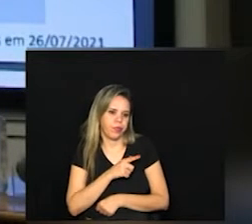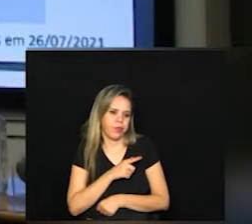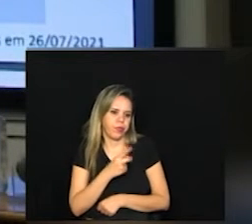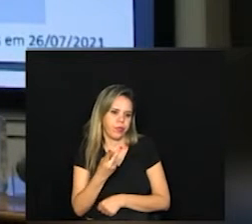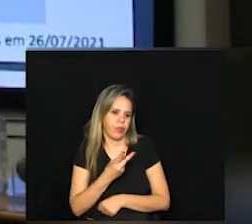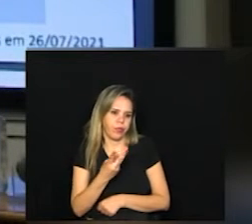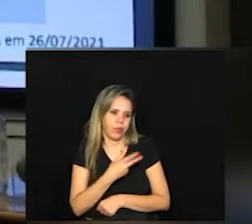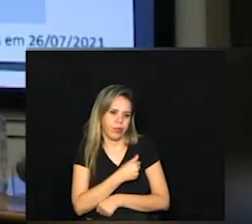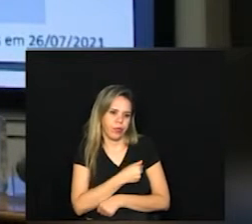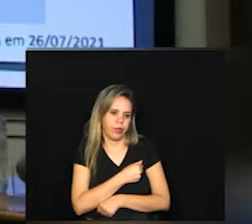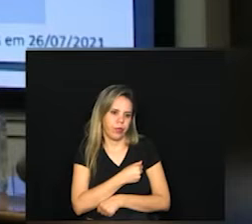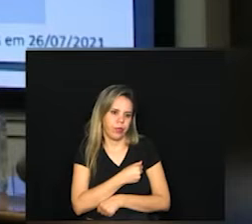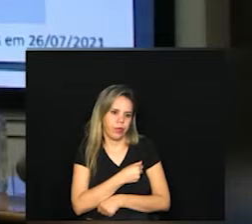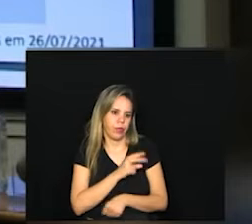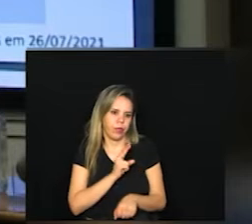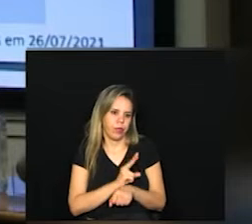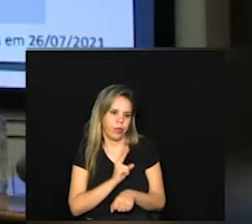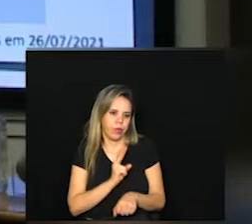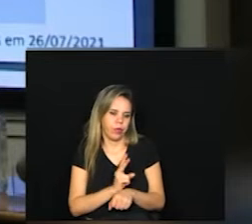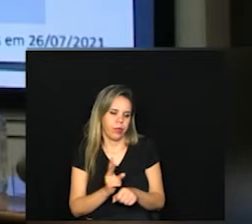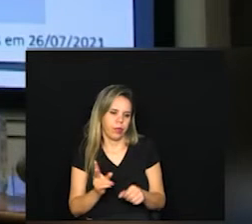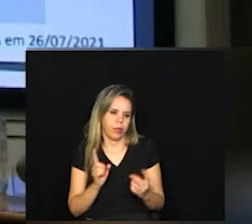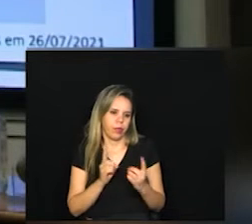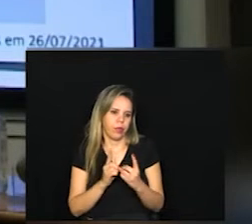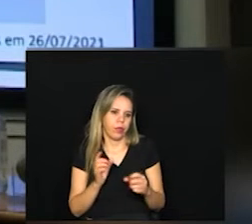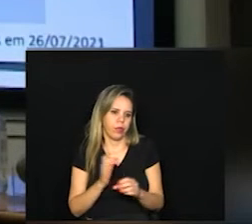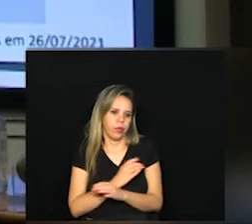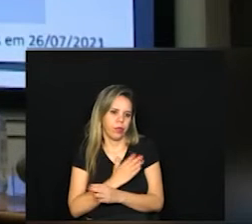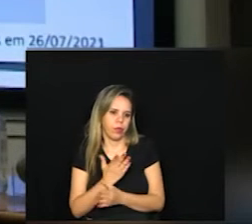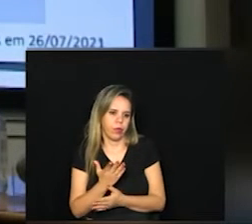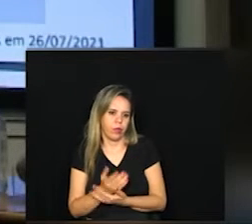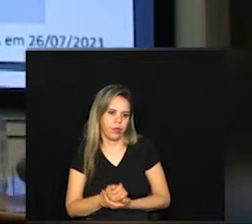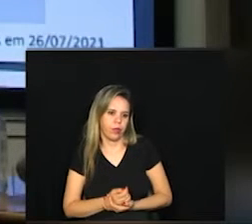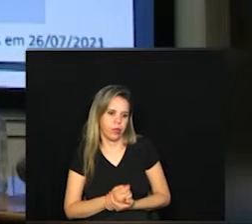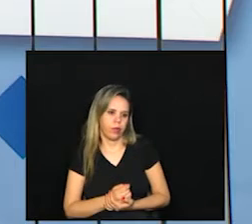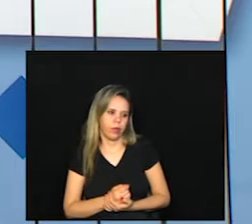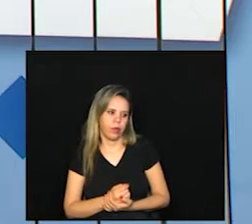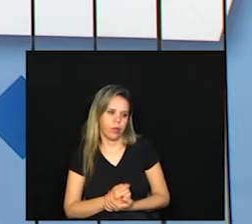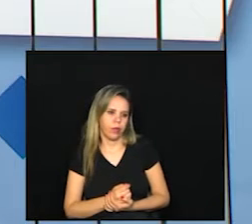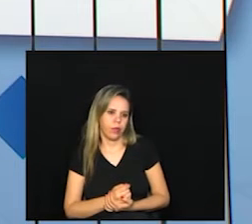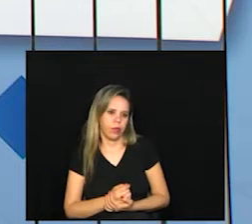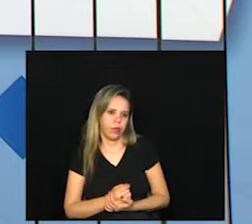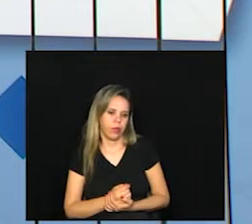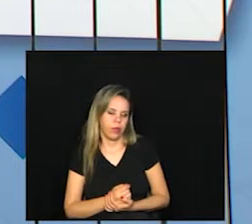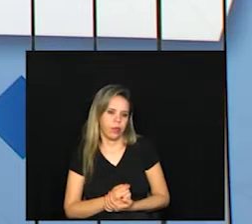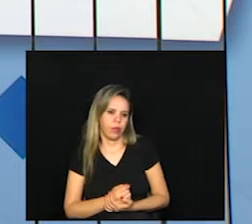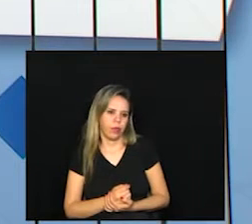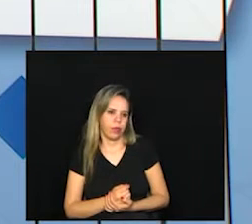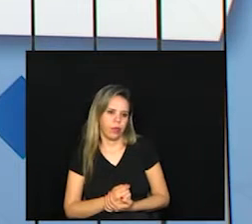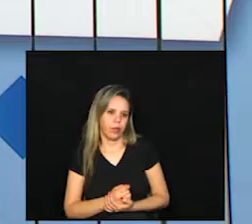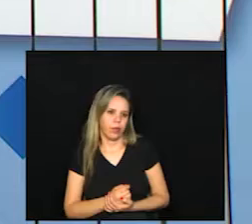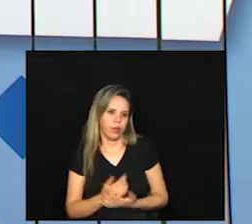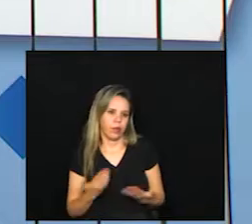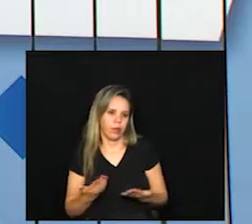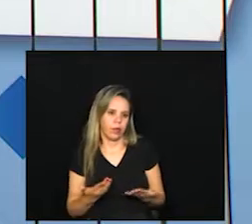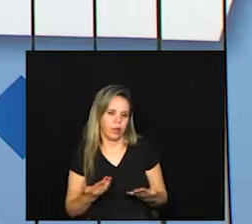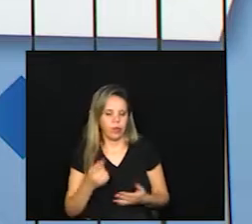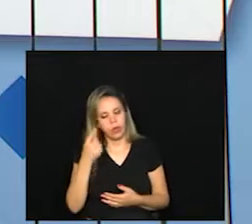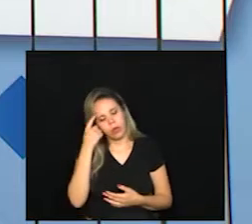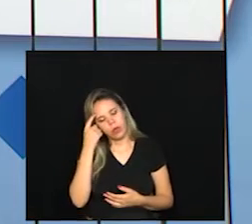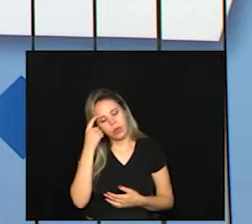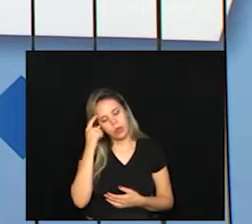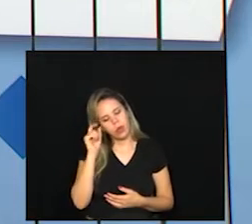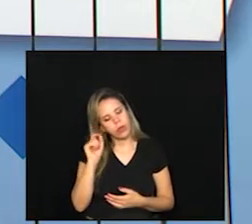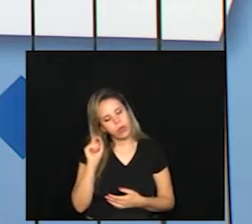duas doses, ou seja, a gente já tem a cobertura completa vacinada. Olha, então, a gente vai pensar